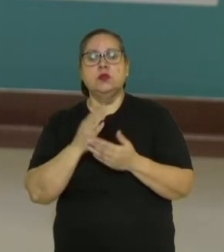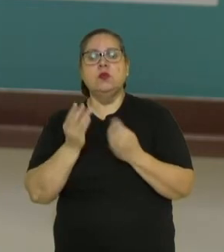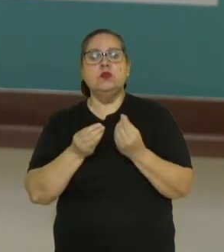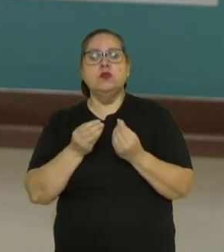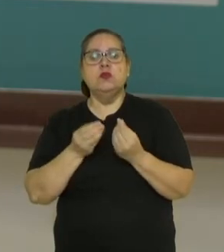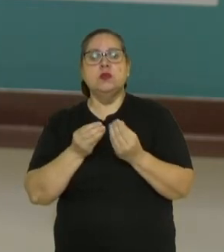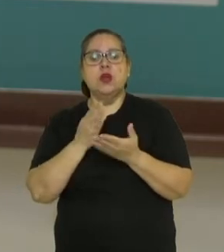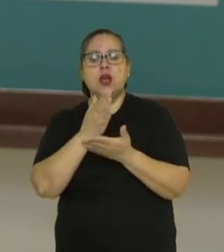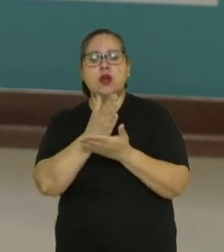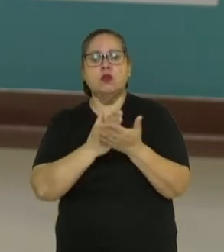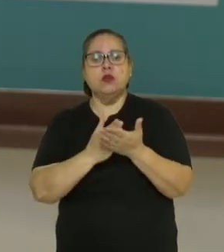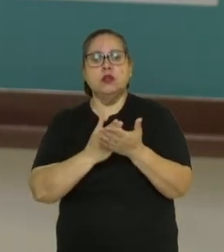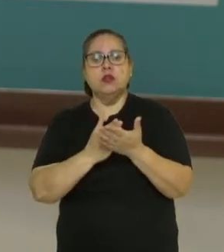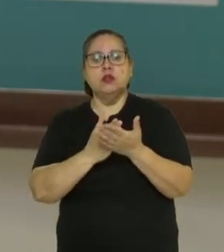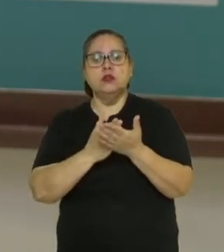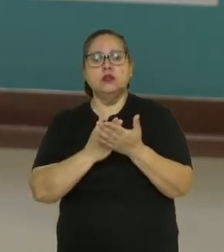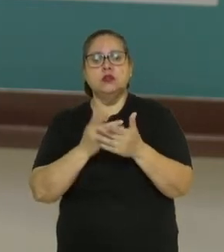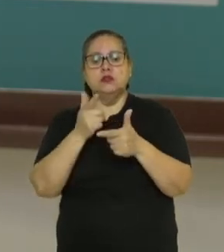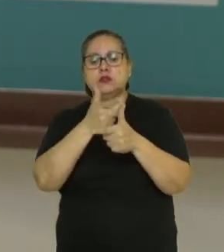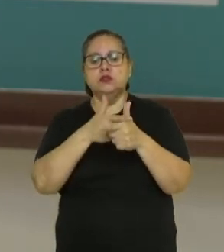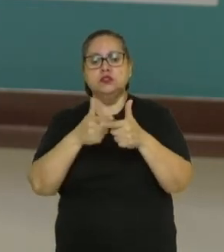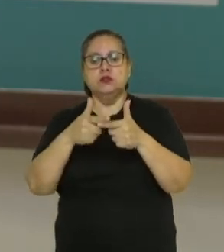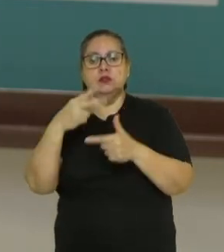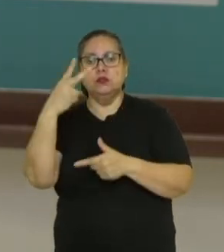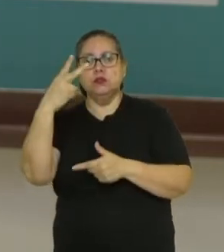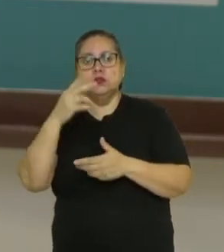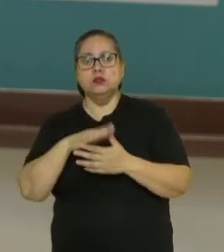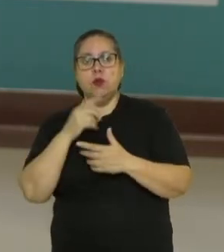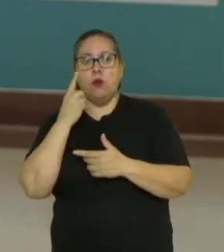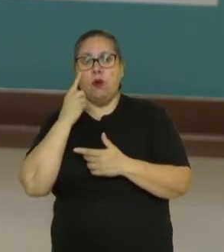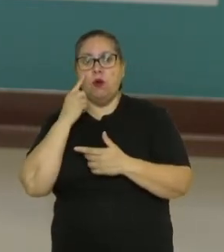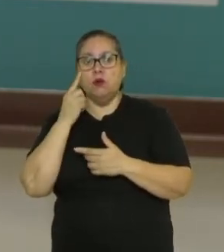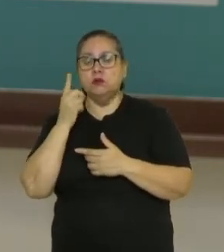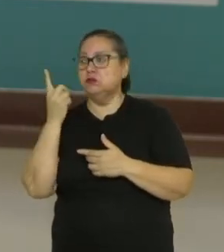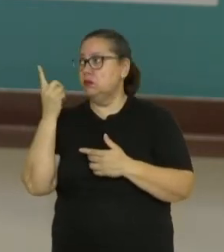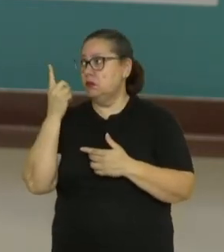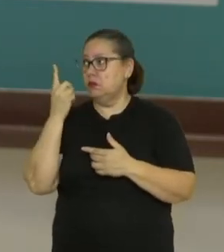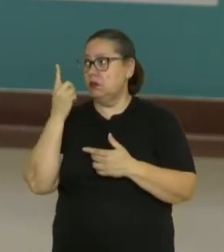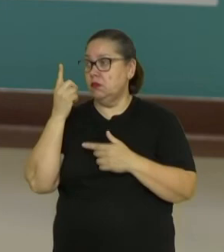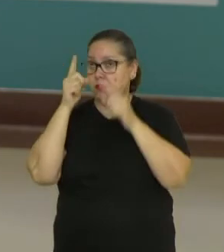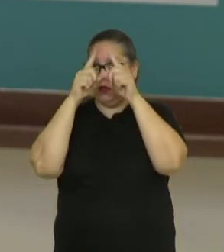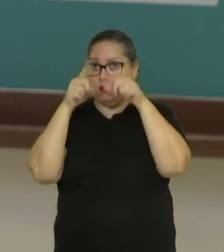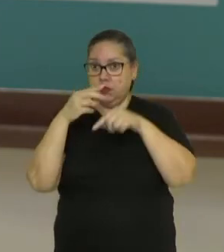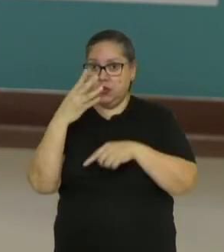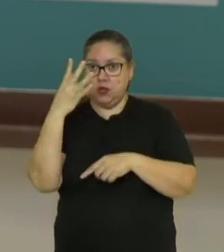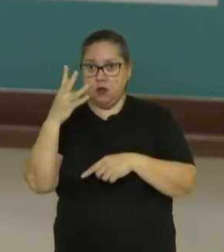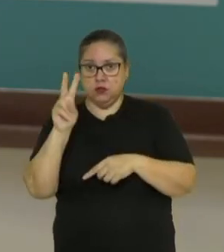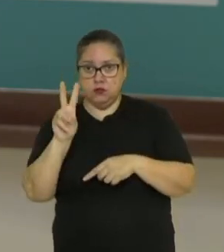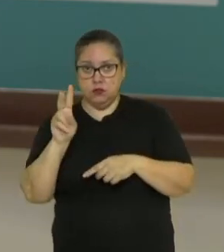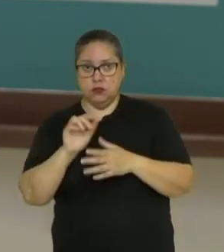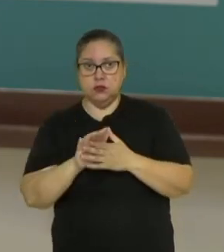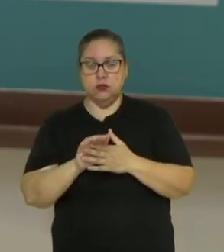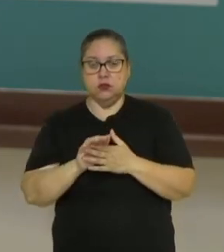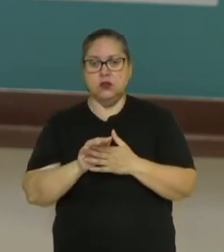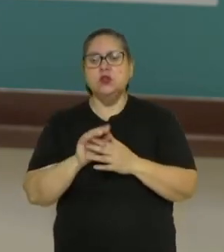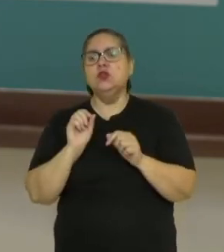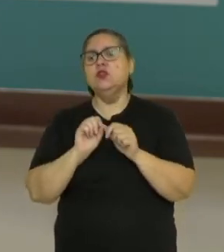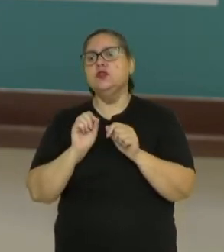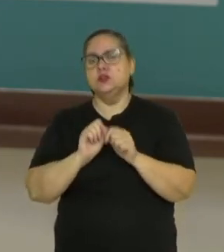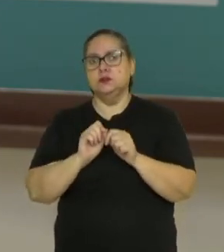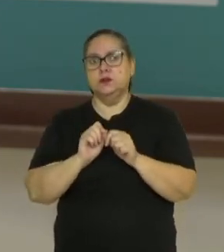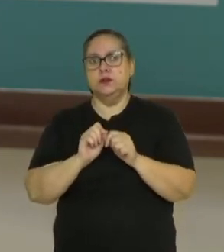é que eu calculo a metade de uma pera? É só dividir o valor da pera por 2. Então, olha lá. Uma pera é 4. Então, o que que eu vou